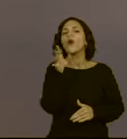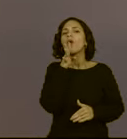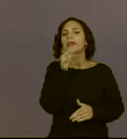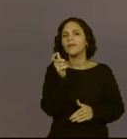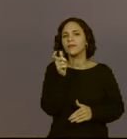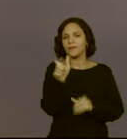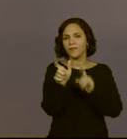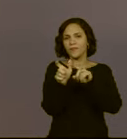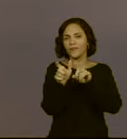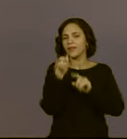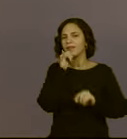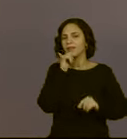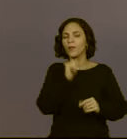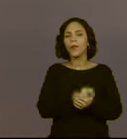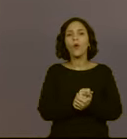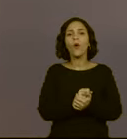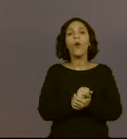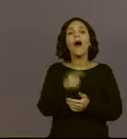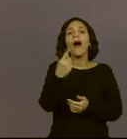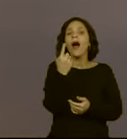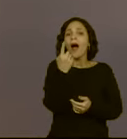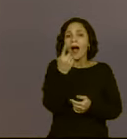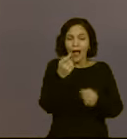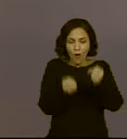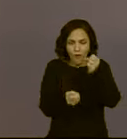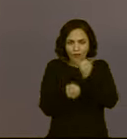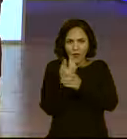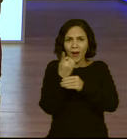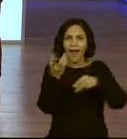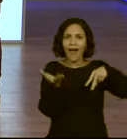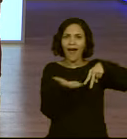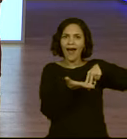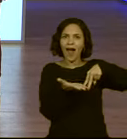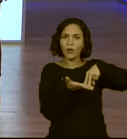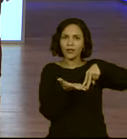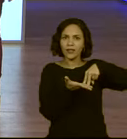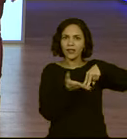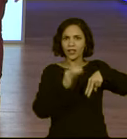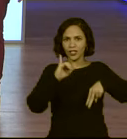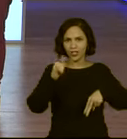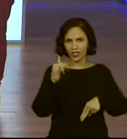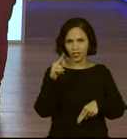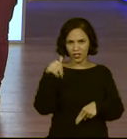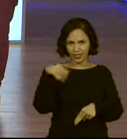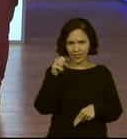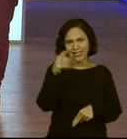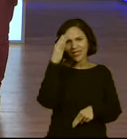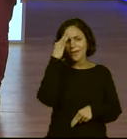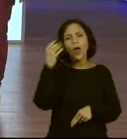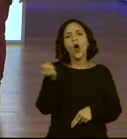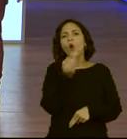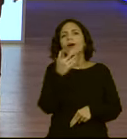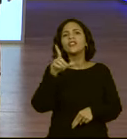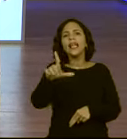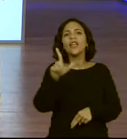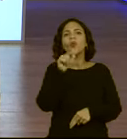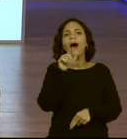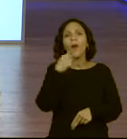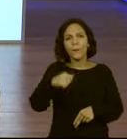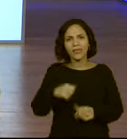em quantos litros de água são necessários para produzir uma calça jeans ah eu imagino que